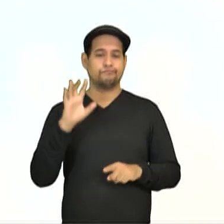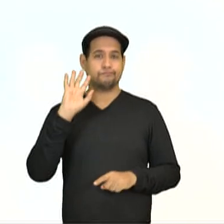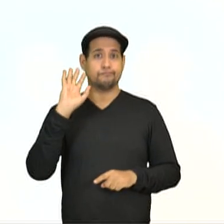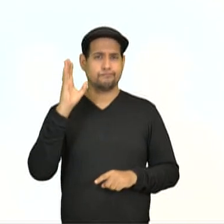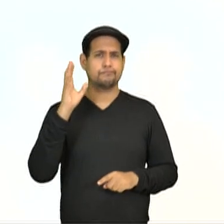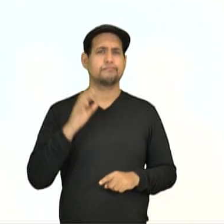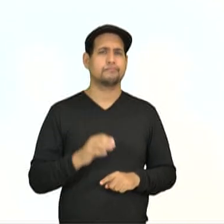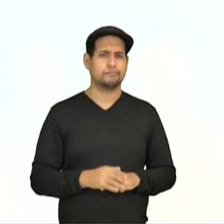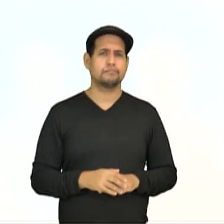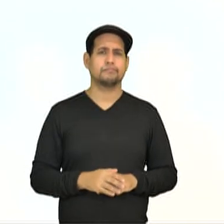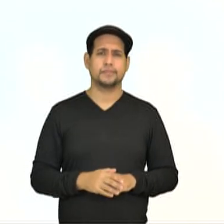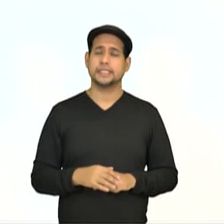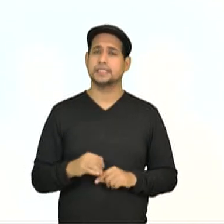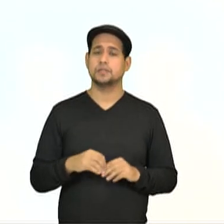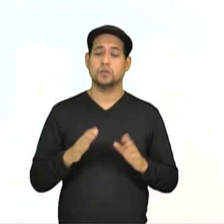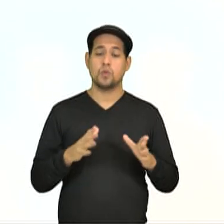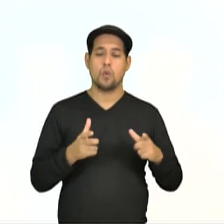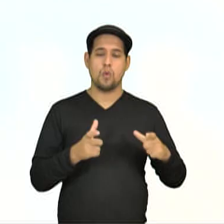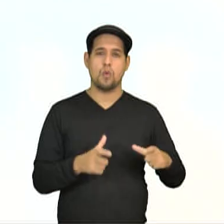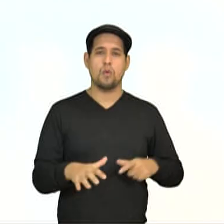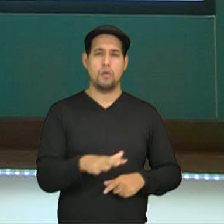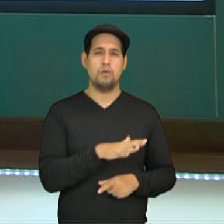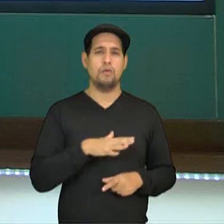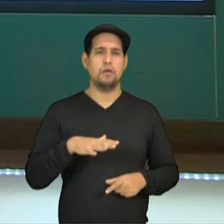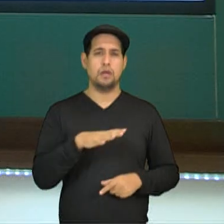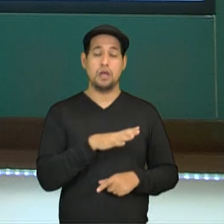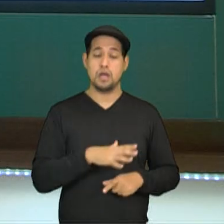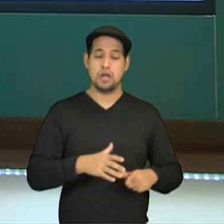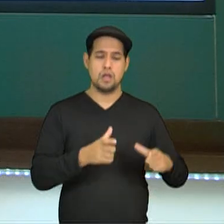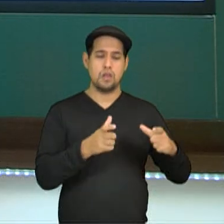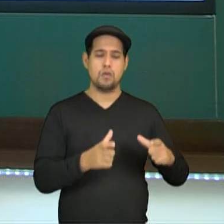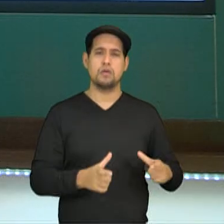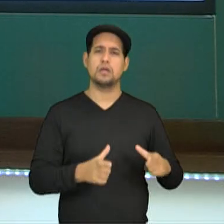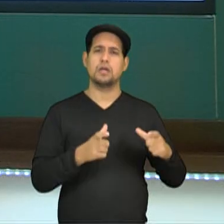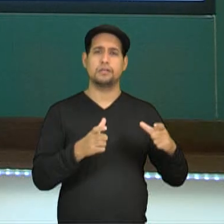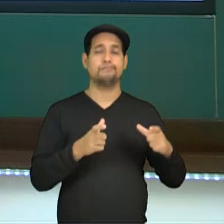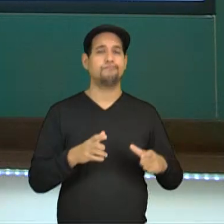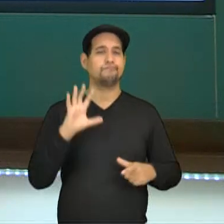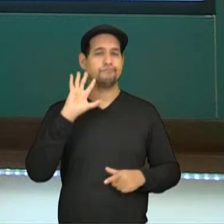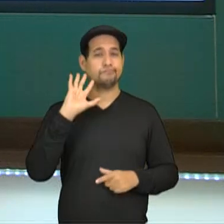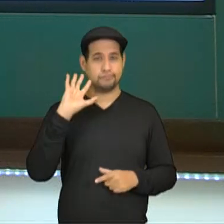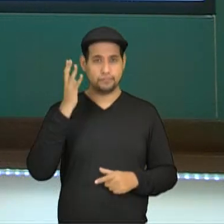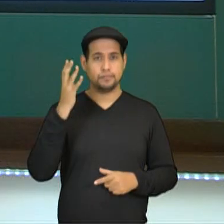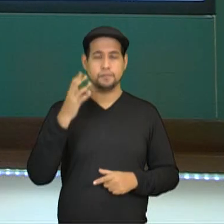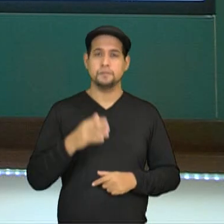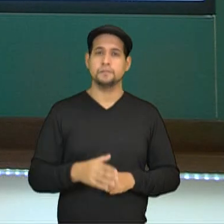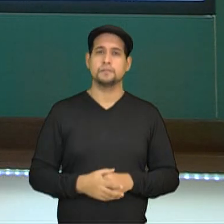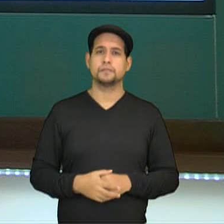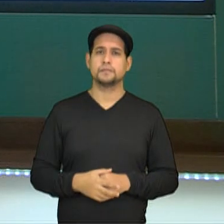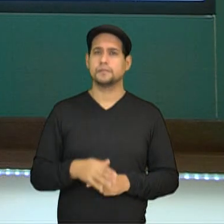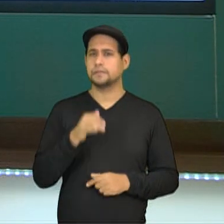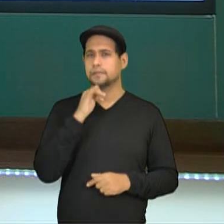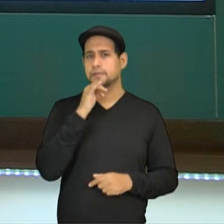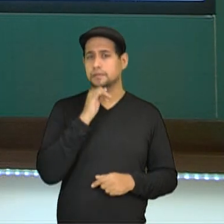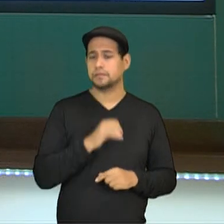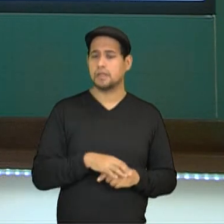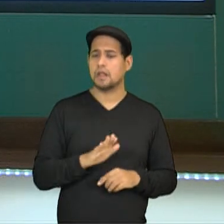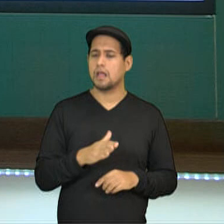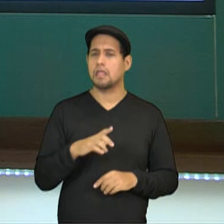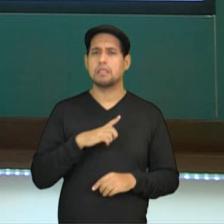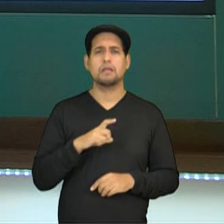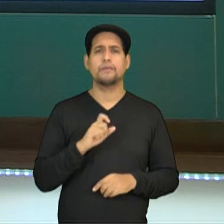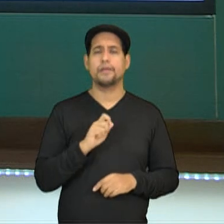eventos acontecem num determinado espaço. Esse espaço é o local onde os fatos acontecem, Então, geralmente a gente